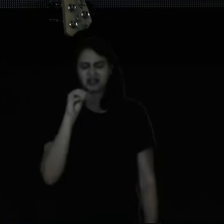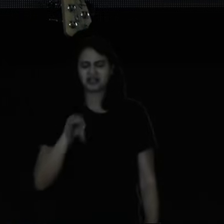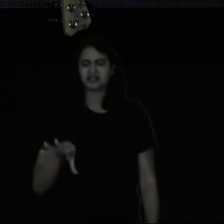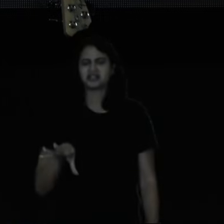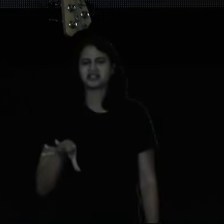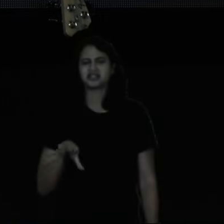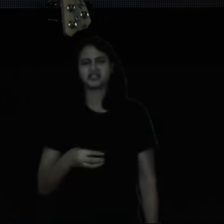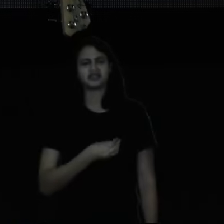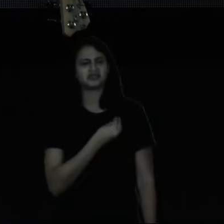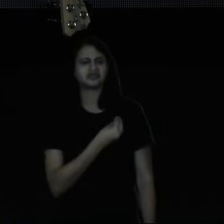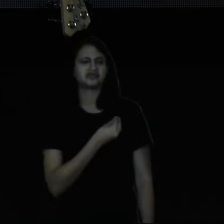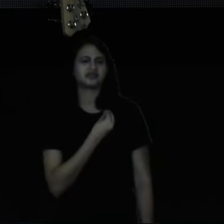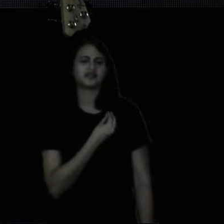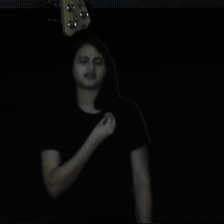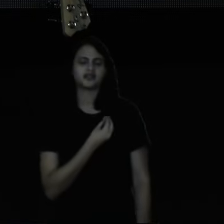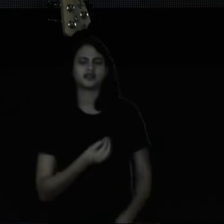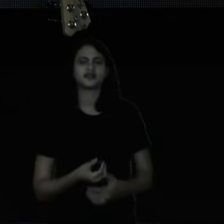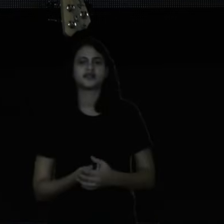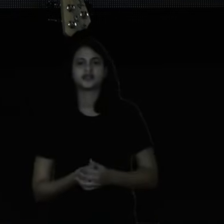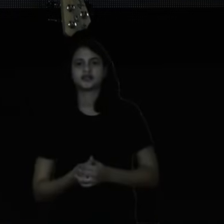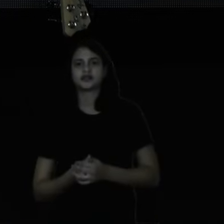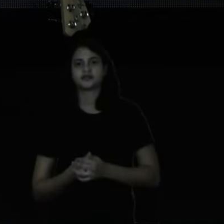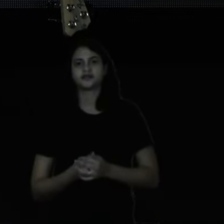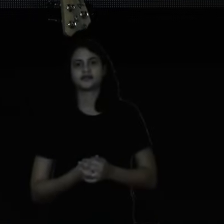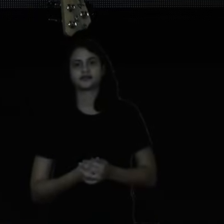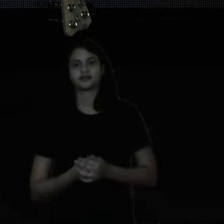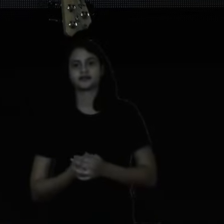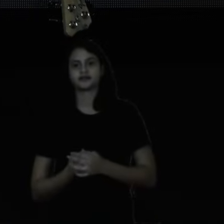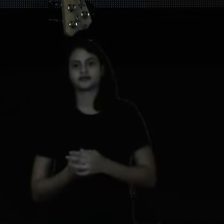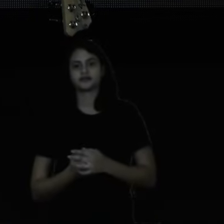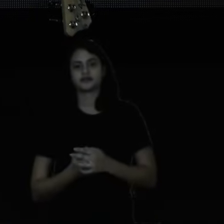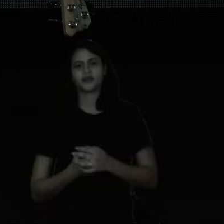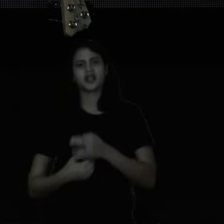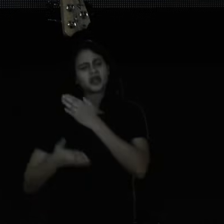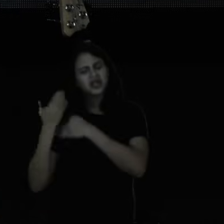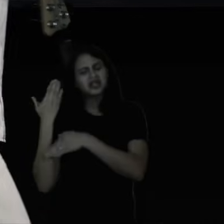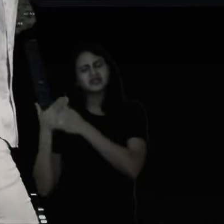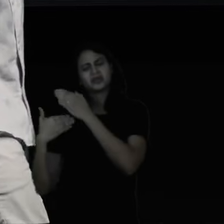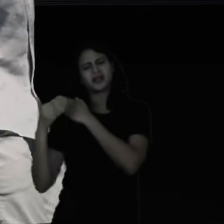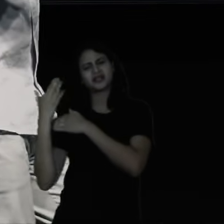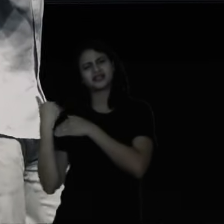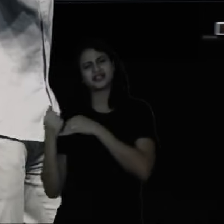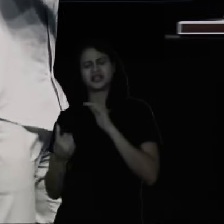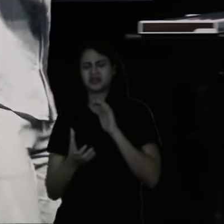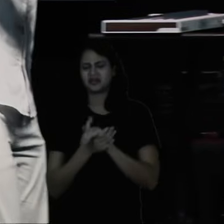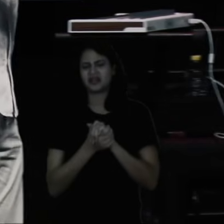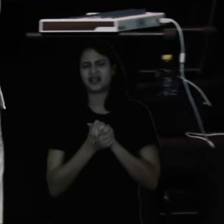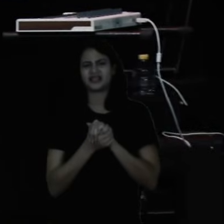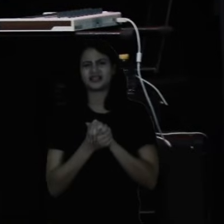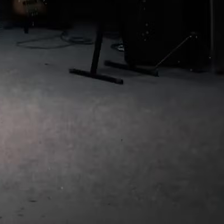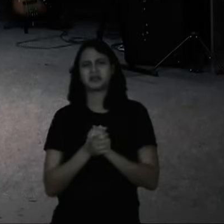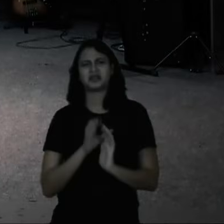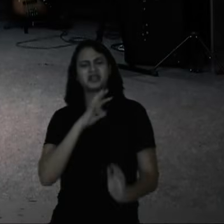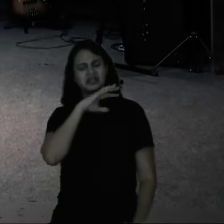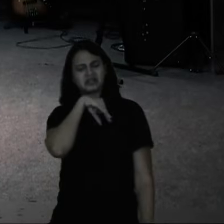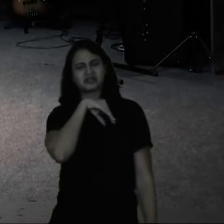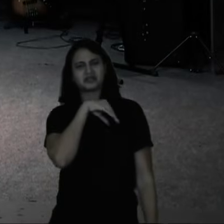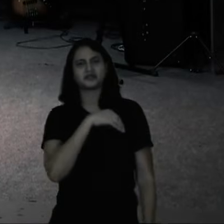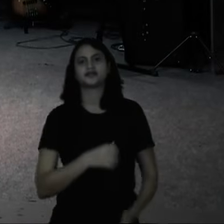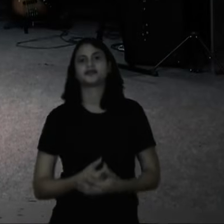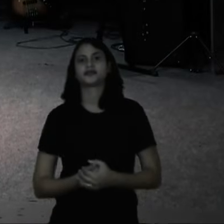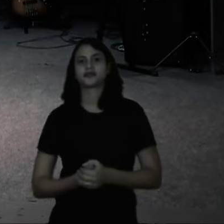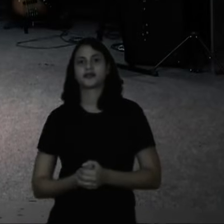alguém, infelizmente, foi estúpido. Mas eu declaro, você não vai viver a mesma